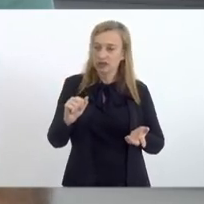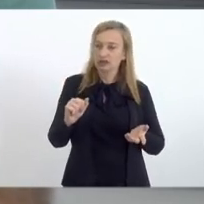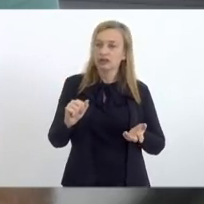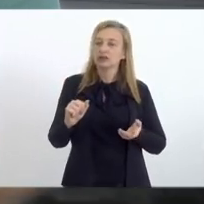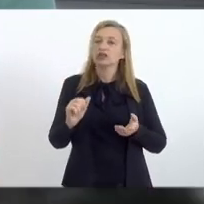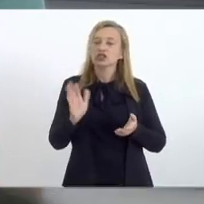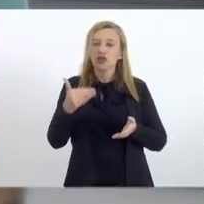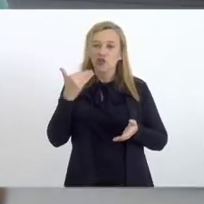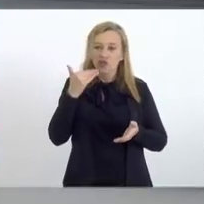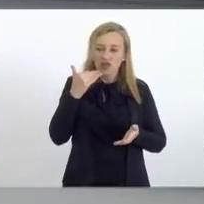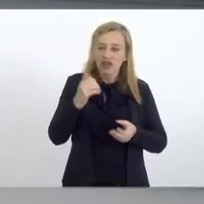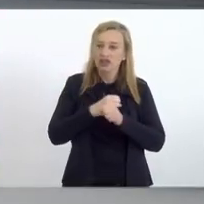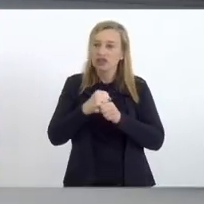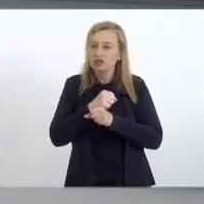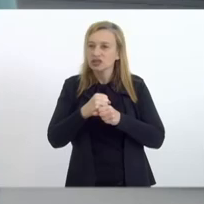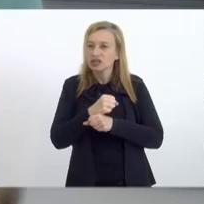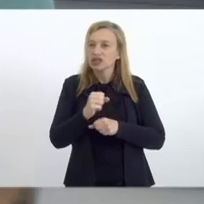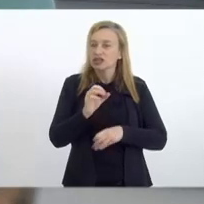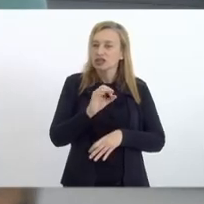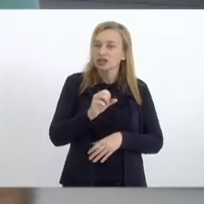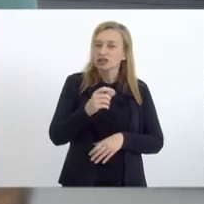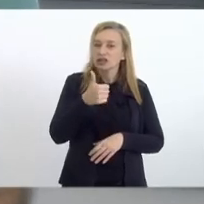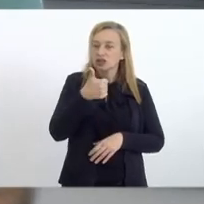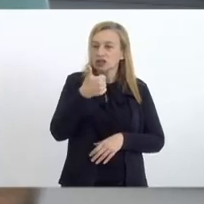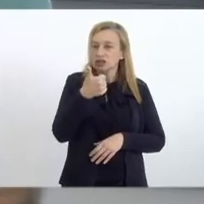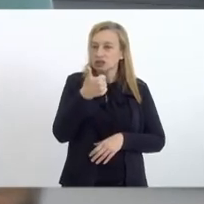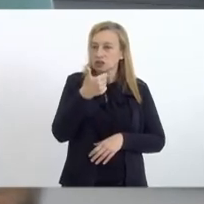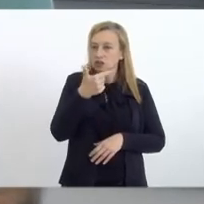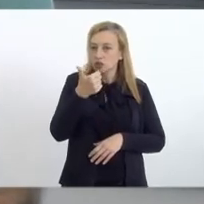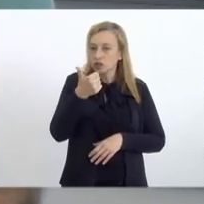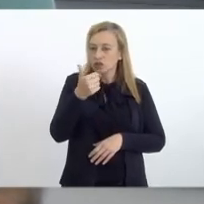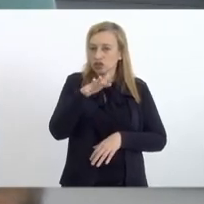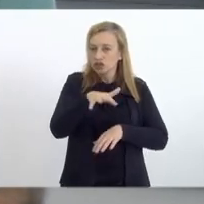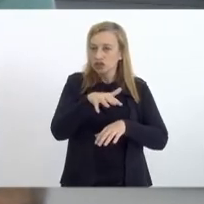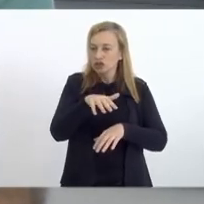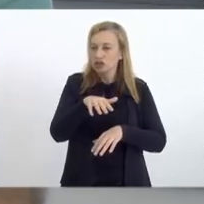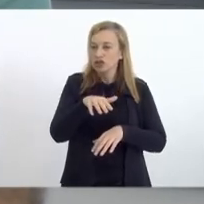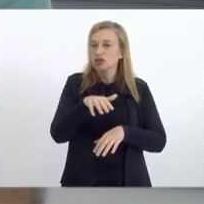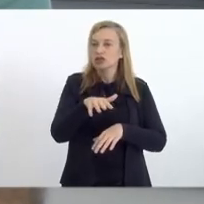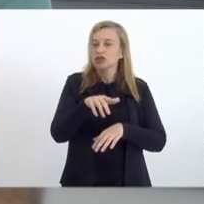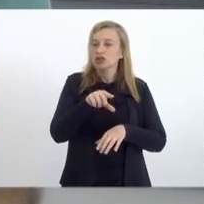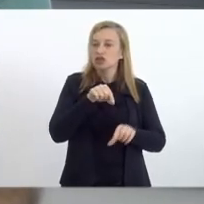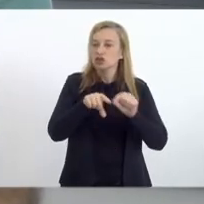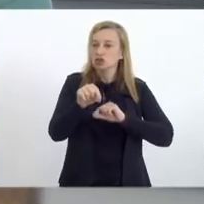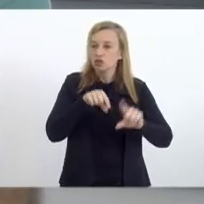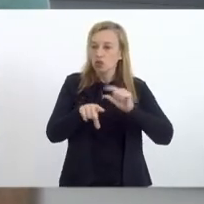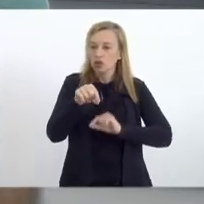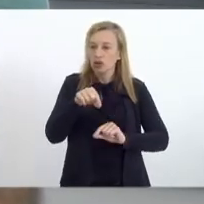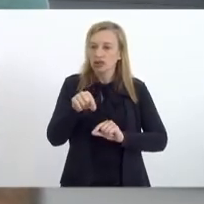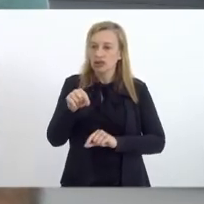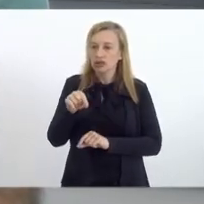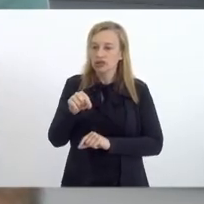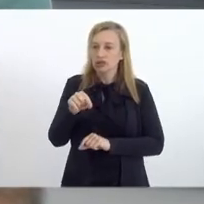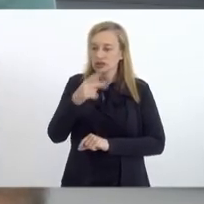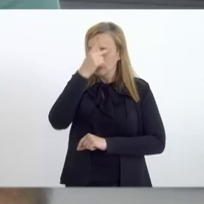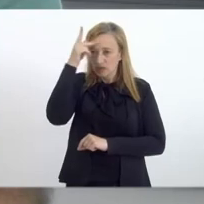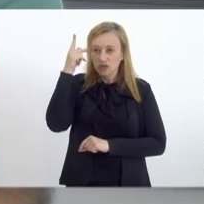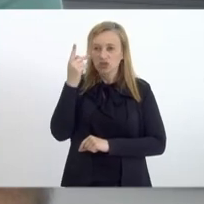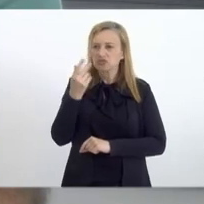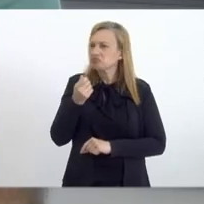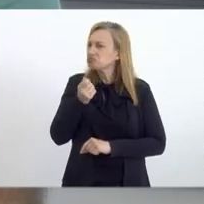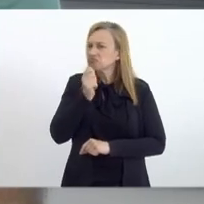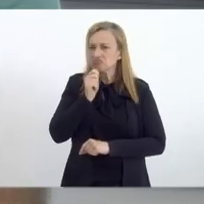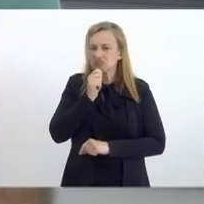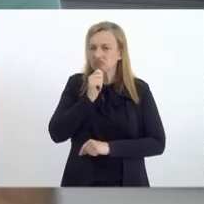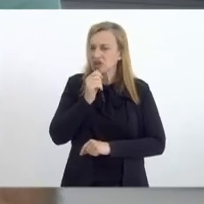alguns anos, foram necessárias 12 chamadas de candidatos. Isto é, mas ninguém quer concursar para o Rio